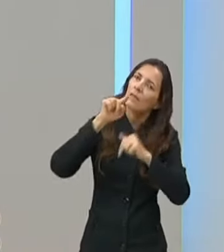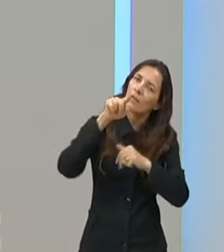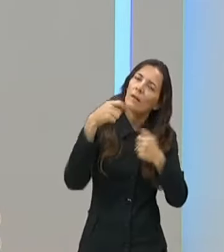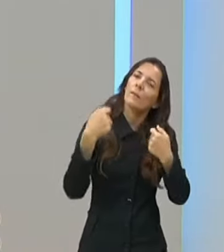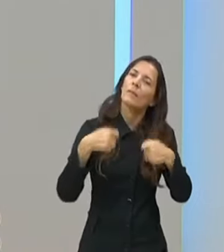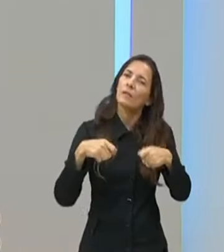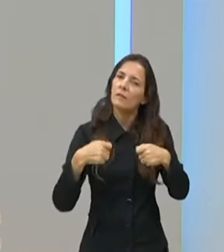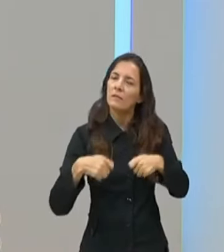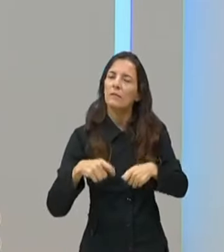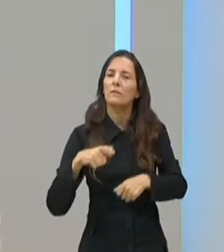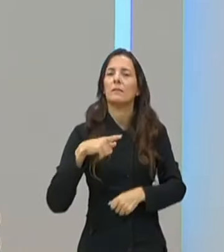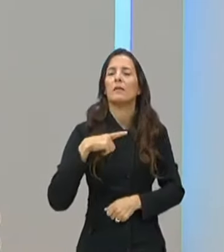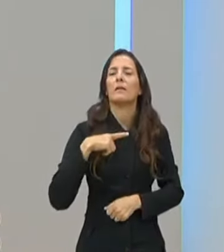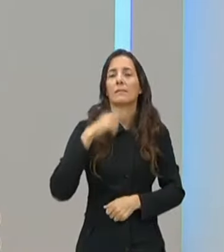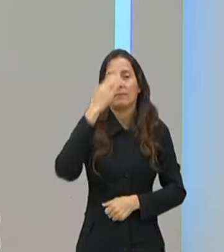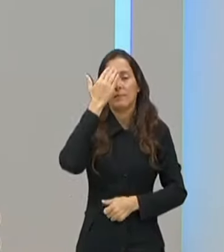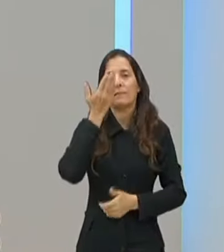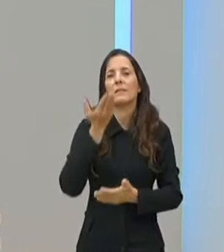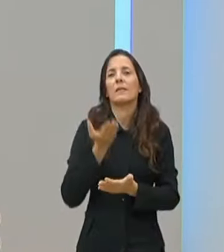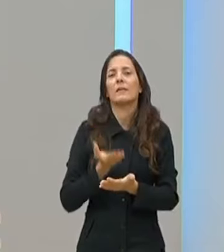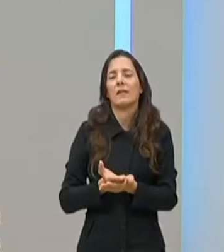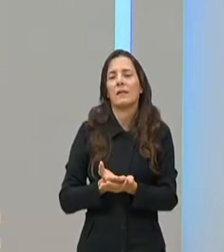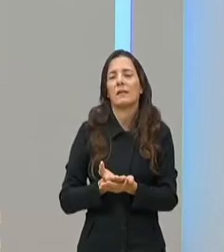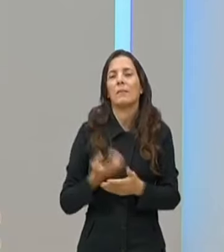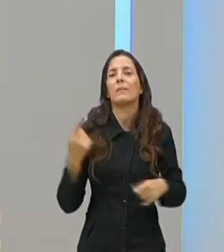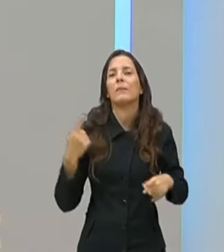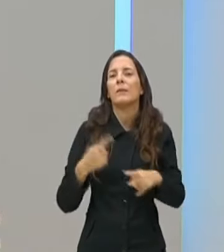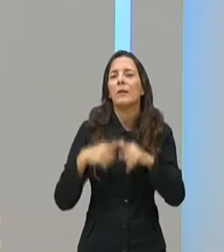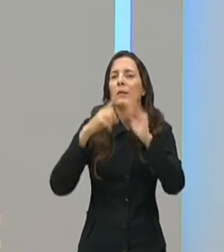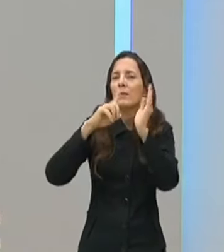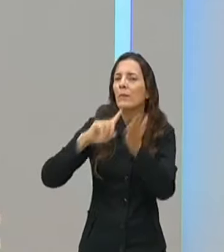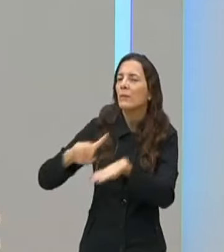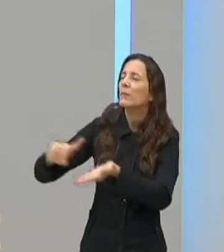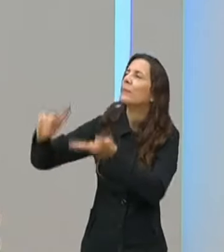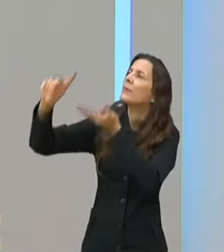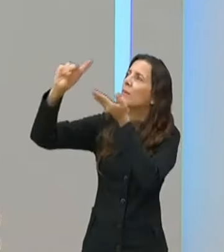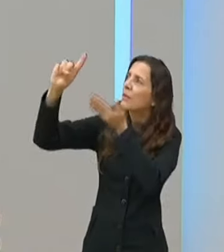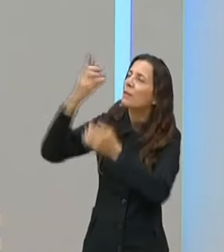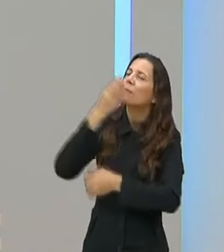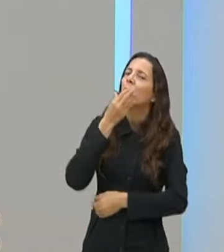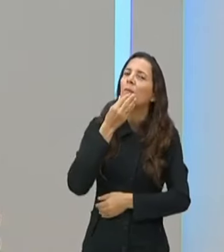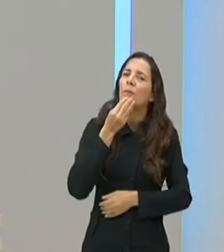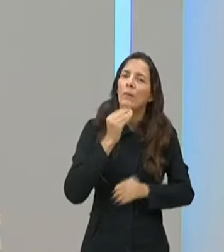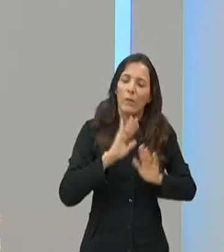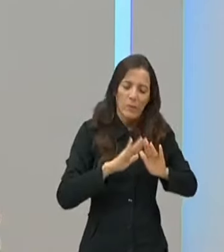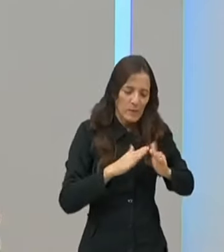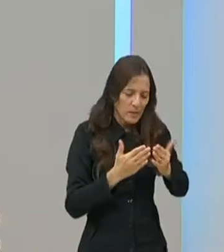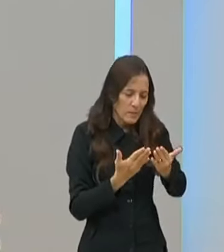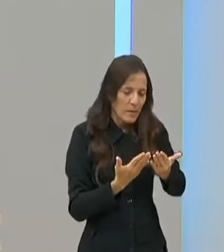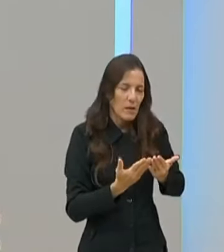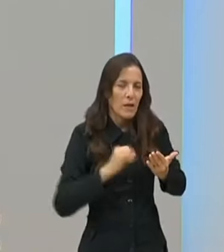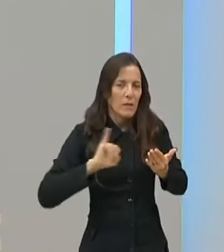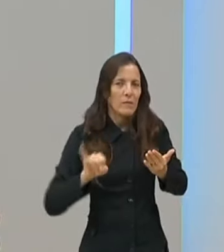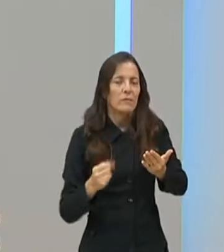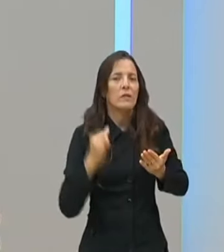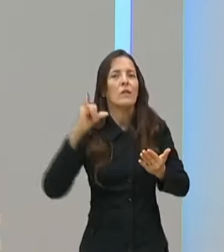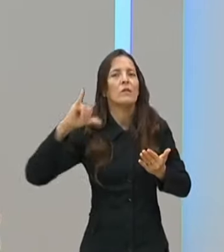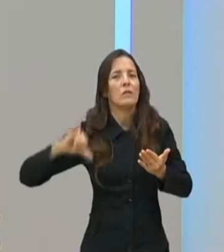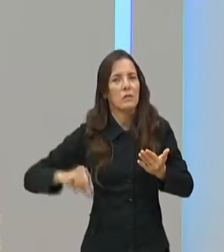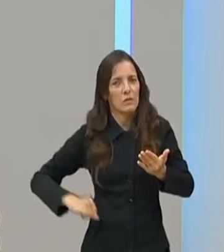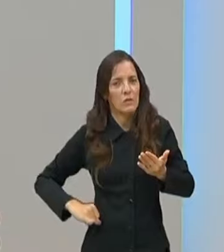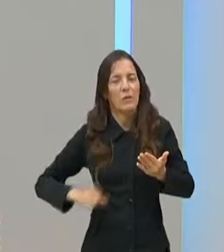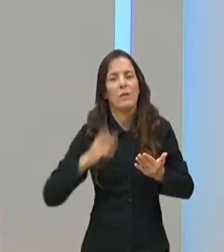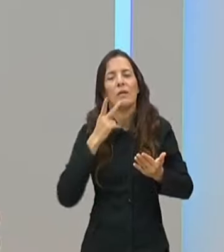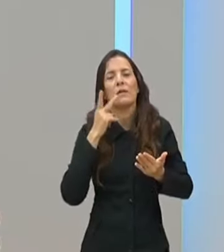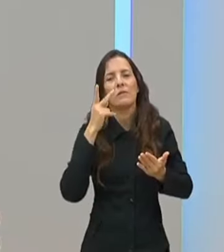um ponto final. O Deus de Jó é aquele que dá fim aos sofrimentos